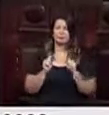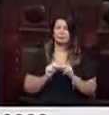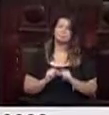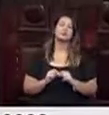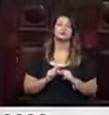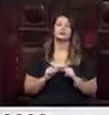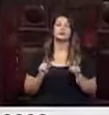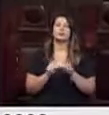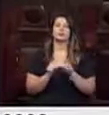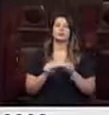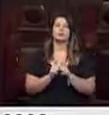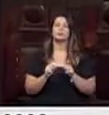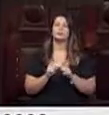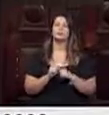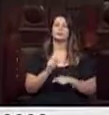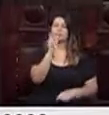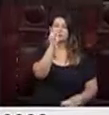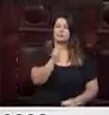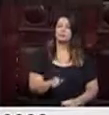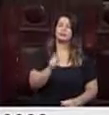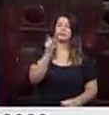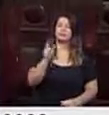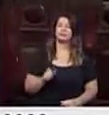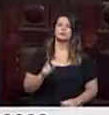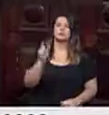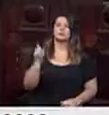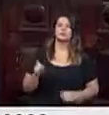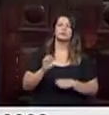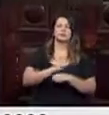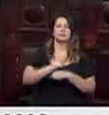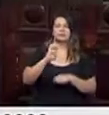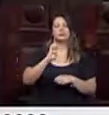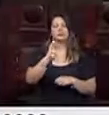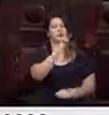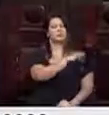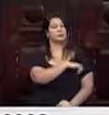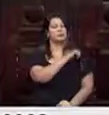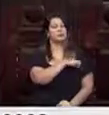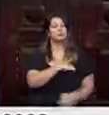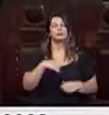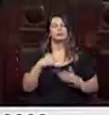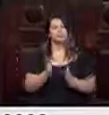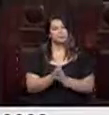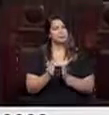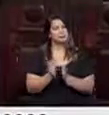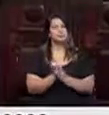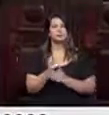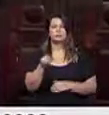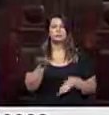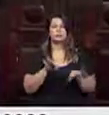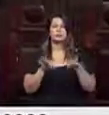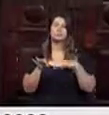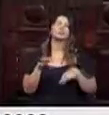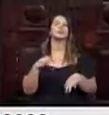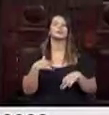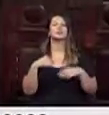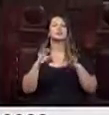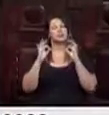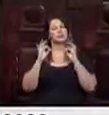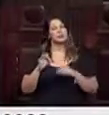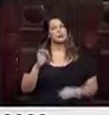é a droga na vida dos indivíduos do Estado do Rio de Janeiro. Então, parabéns pela matéria. Eu tenho certeza que essa casa terá